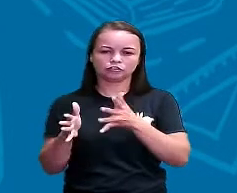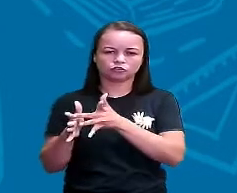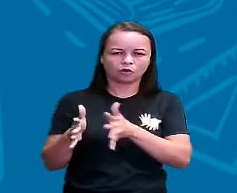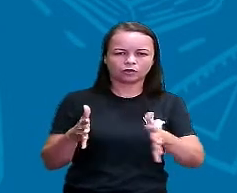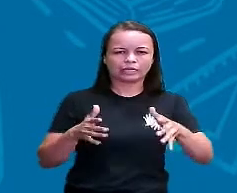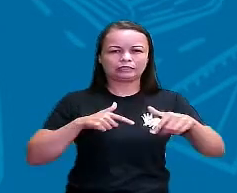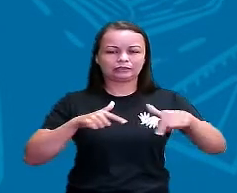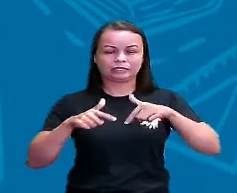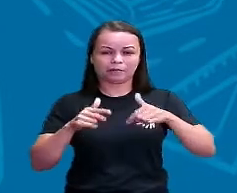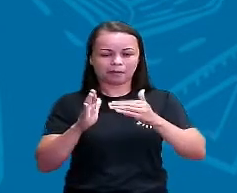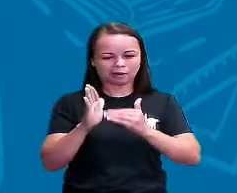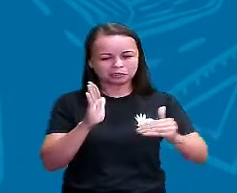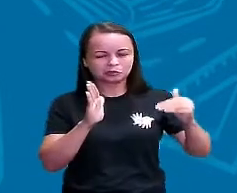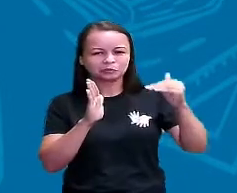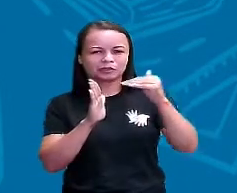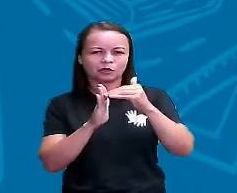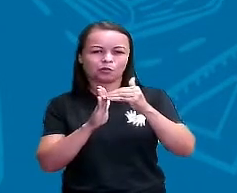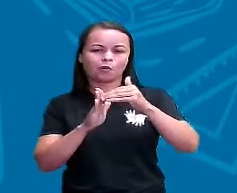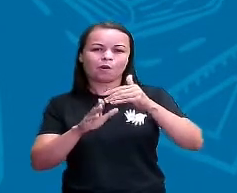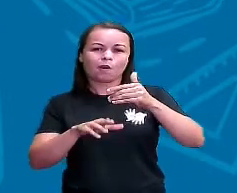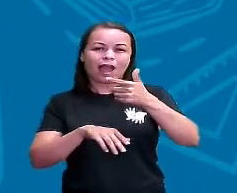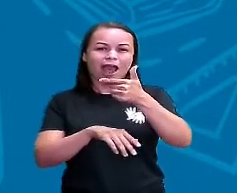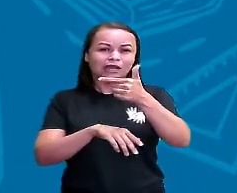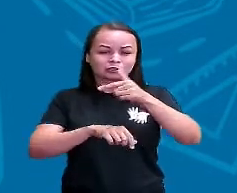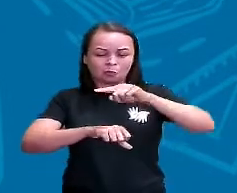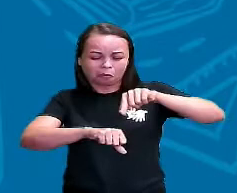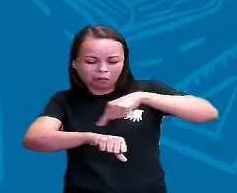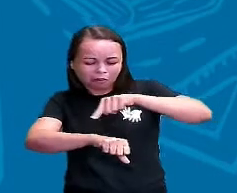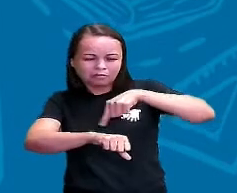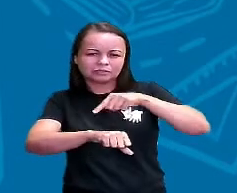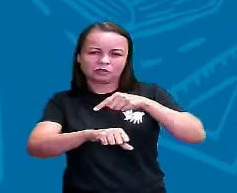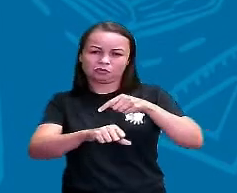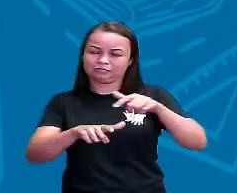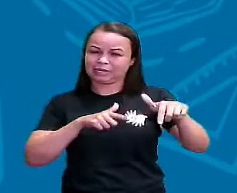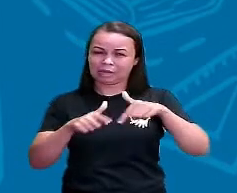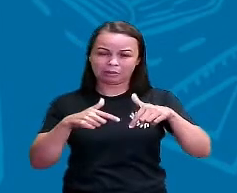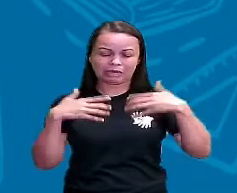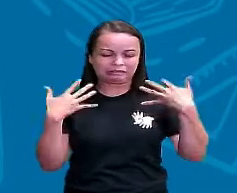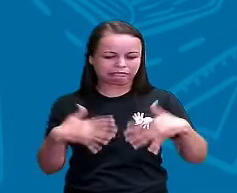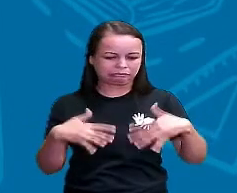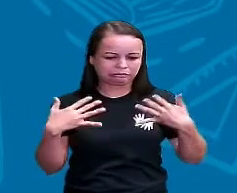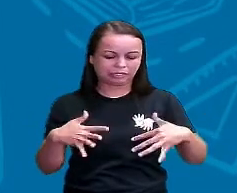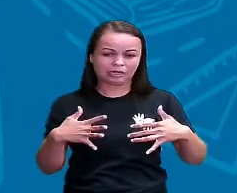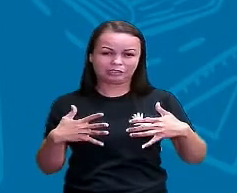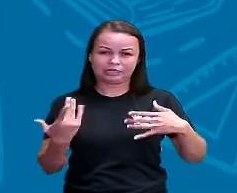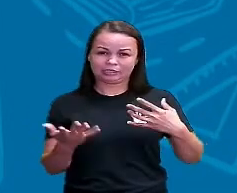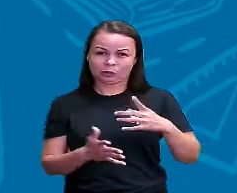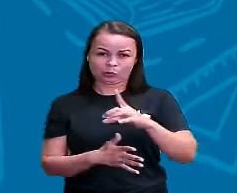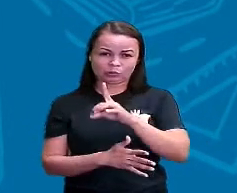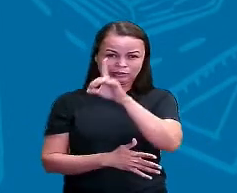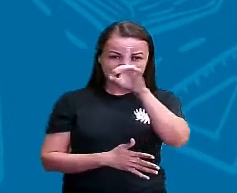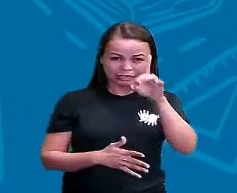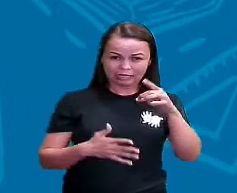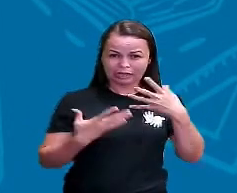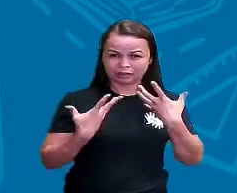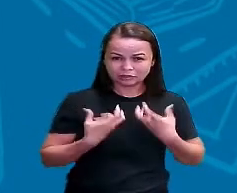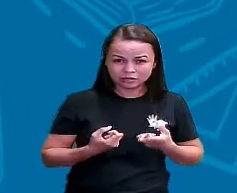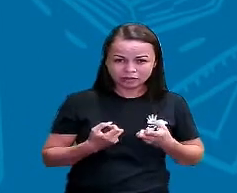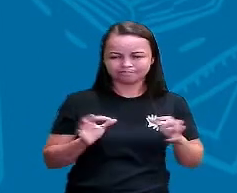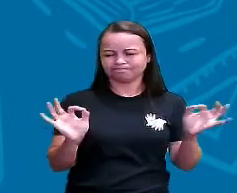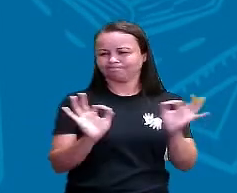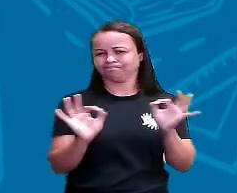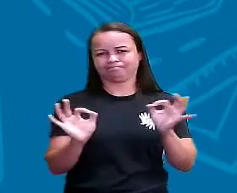era superior a 12 horas por dia, trabalhavam muito, gente, sem direito a um dia de descanso. Os salários eram baixos e